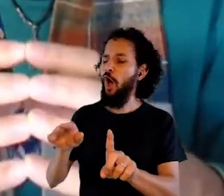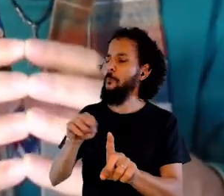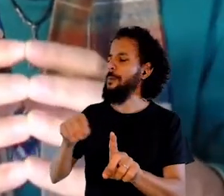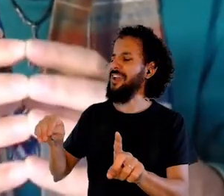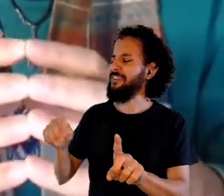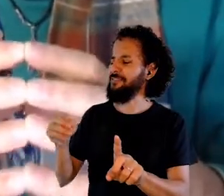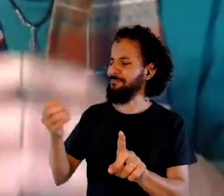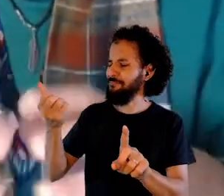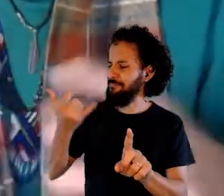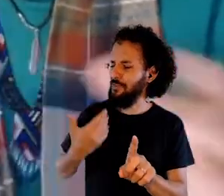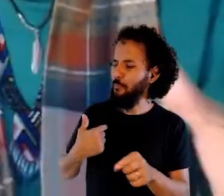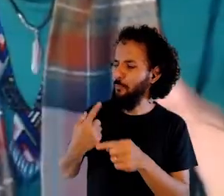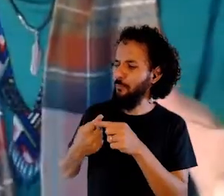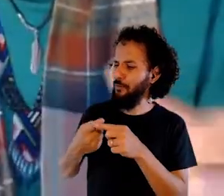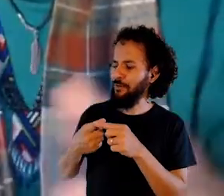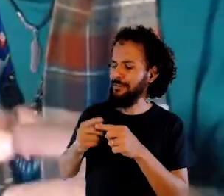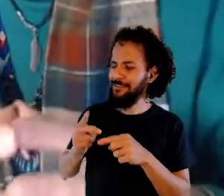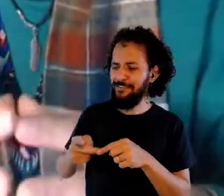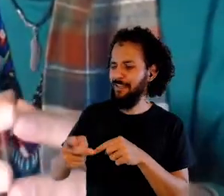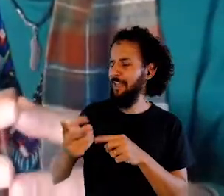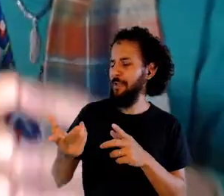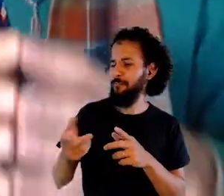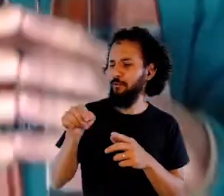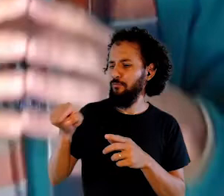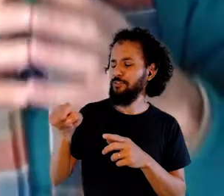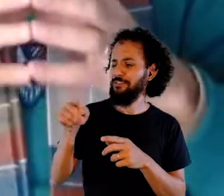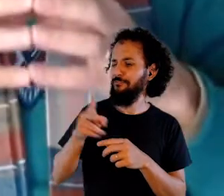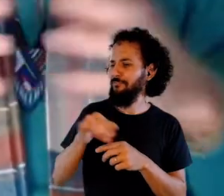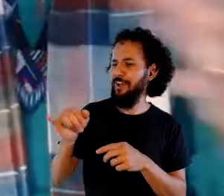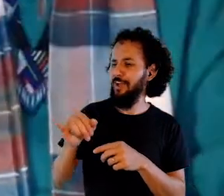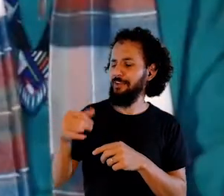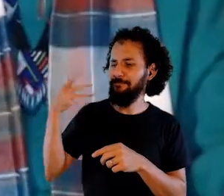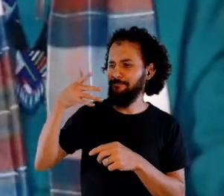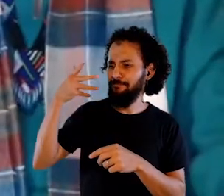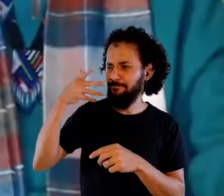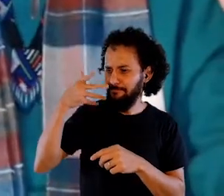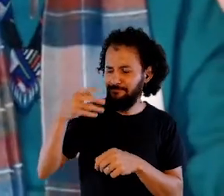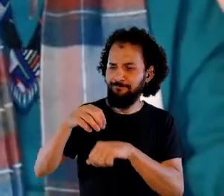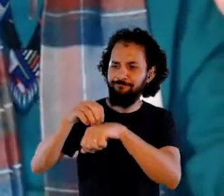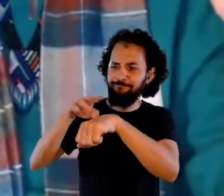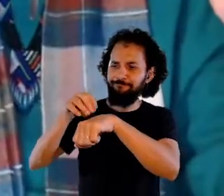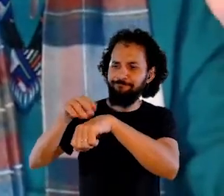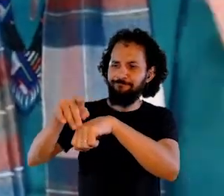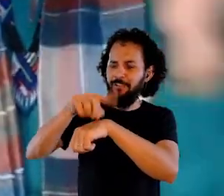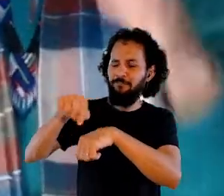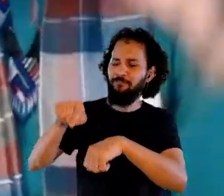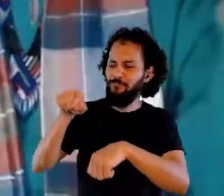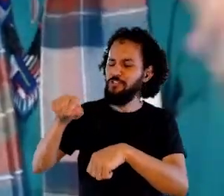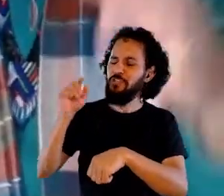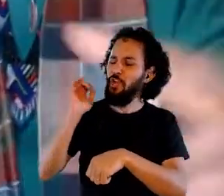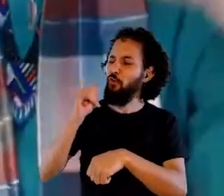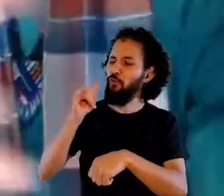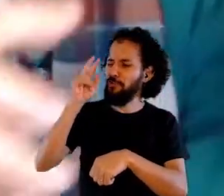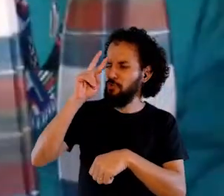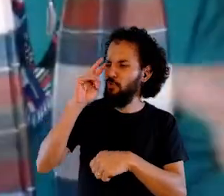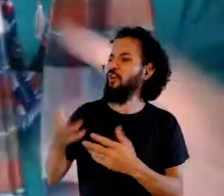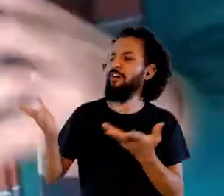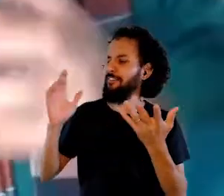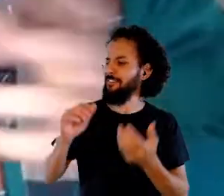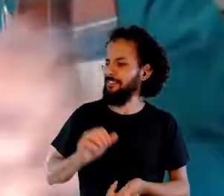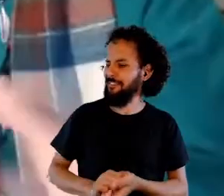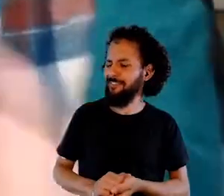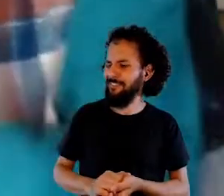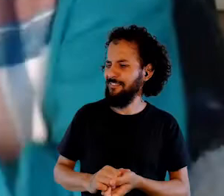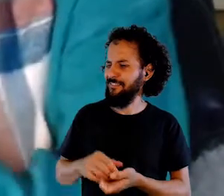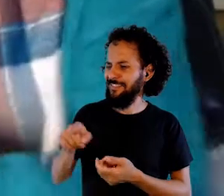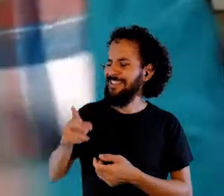as vezes que o senhor vai fazer sua preleição, vai passar seus ensinamentos, o senhor conta uma história para as pessoas? Você não tem que sempre só estar contando uma história, só